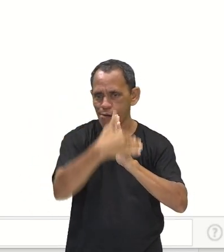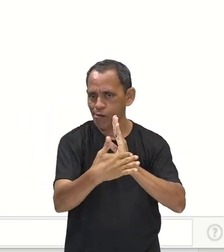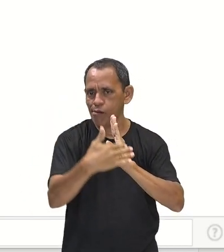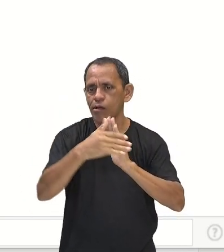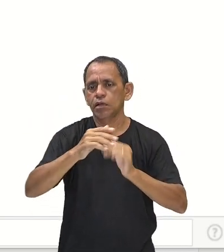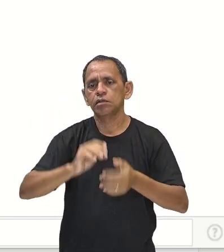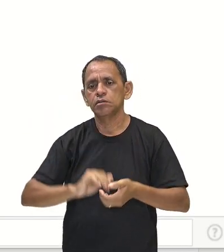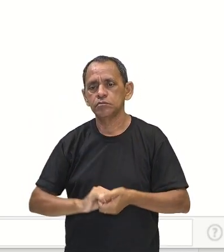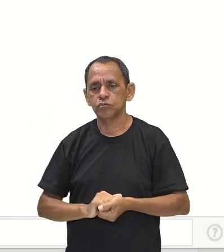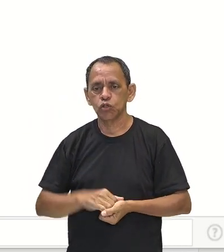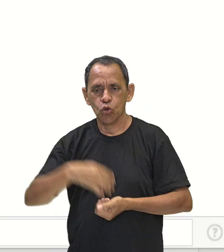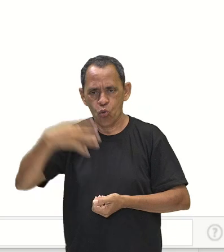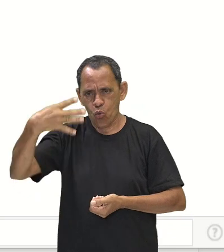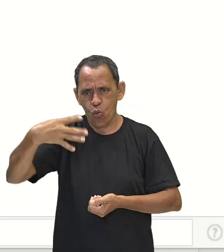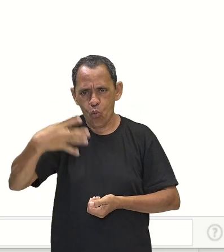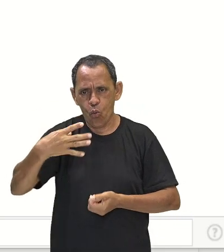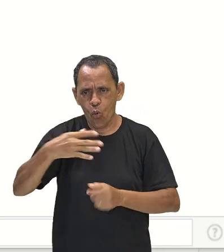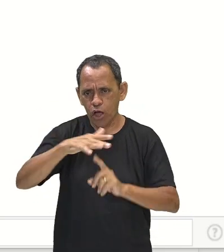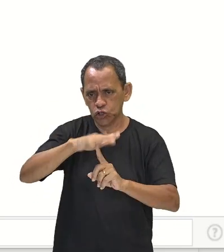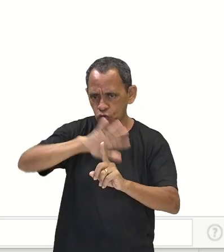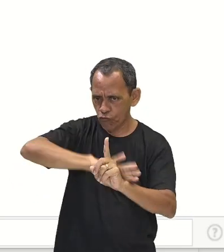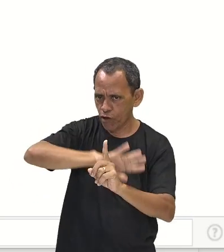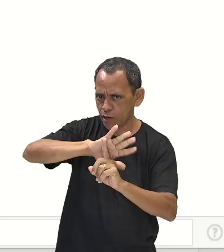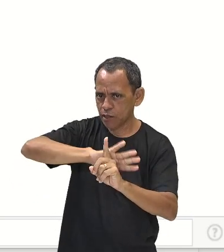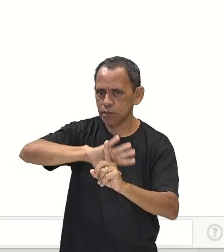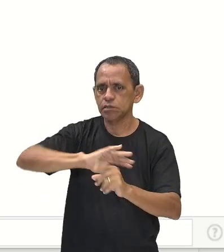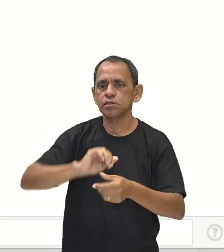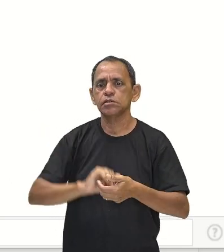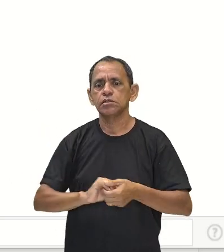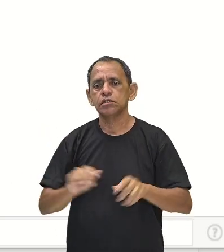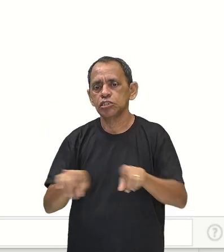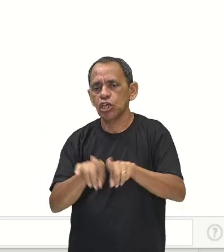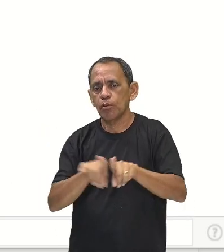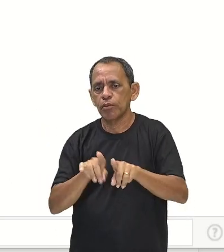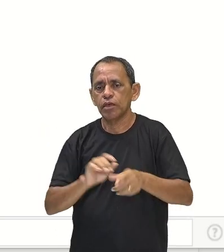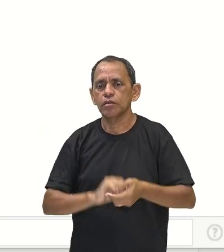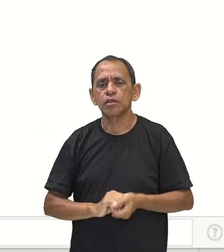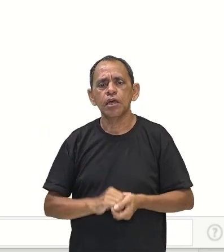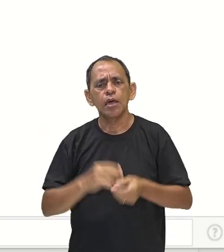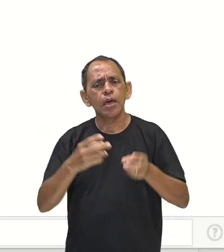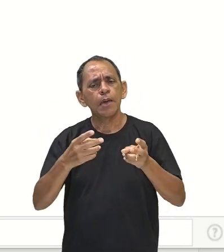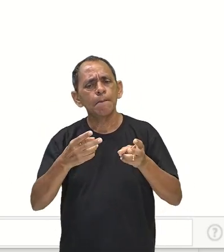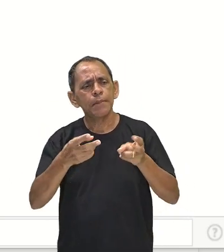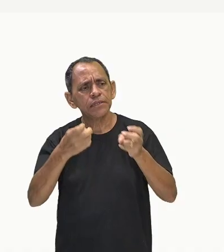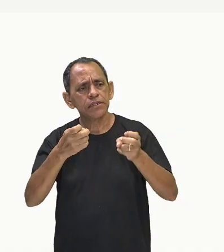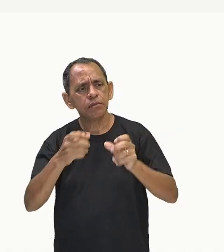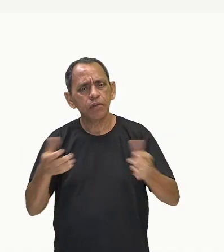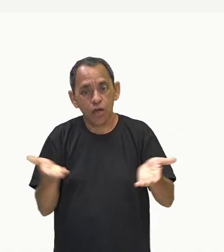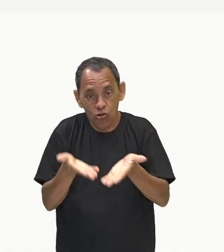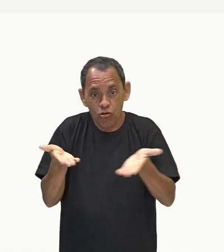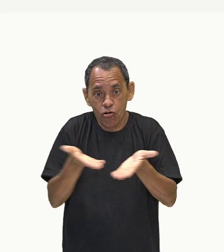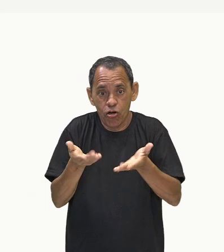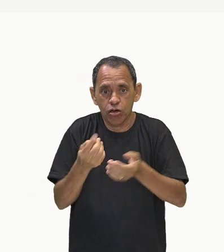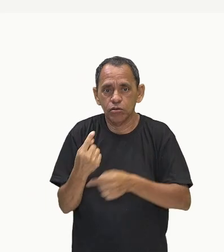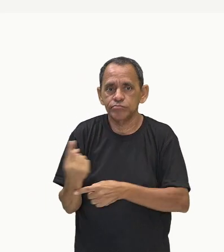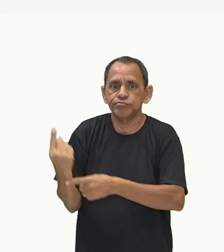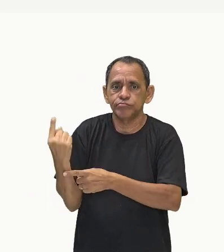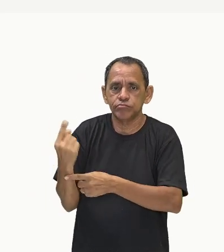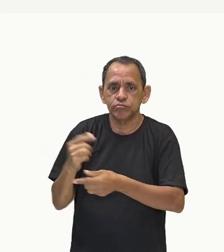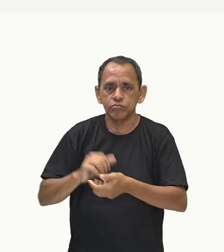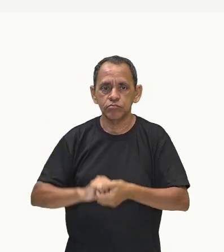com o hexaedro e agora com o dodecaedro. Vamos ver agora o nosso icosaedro,